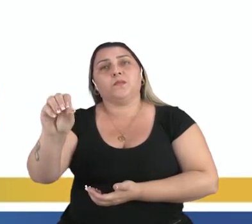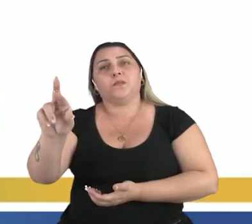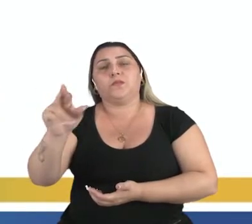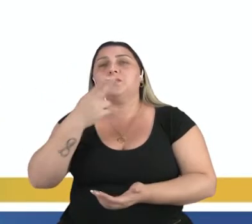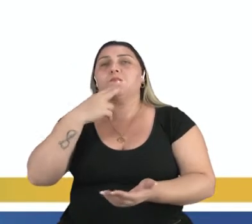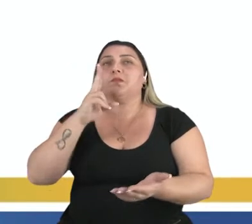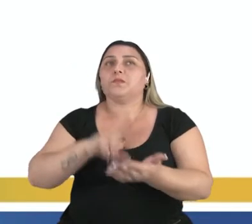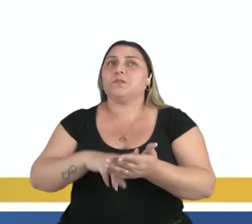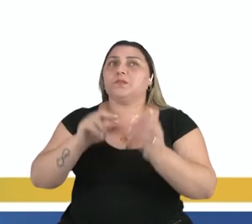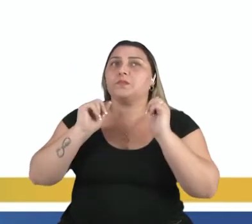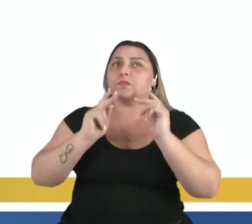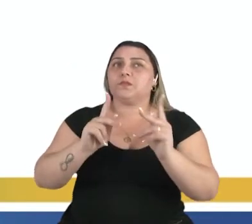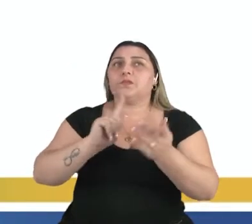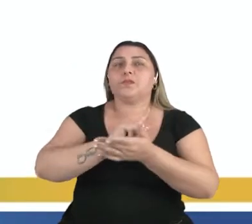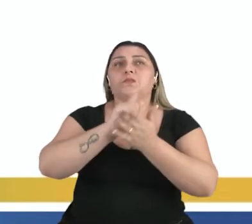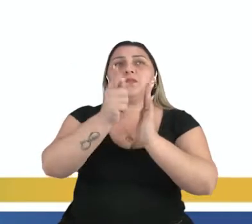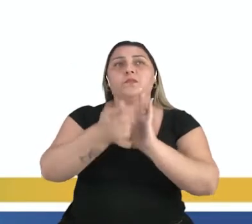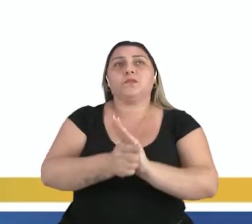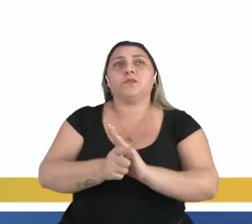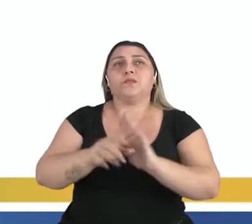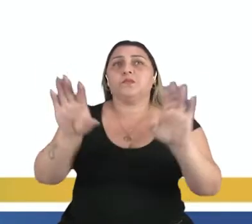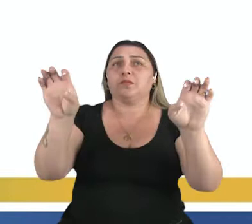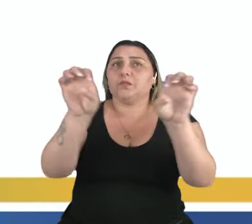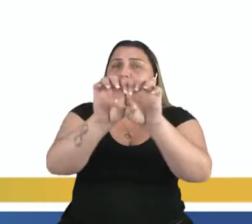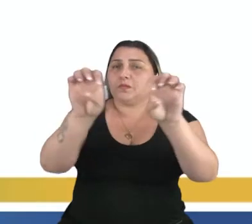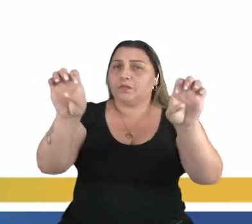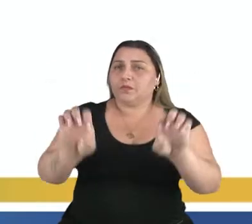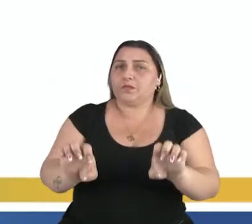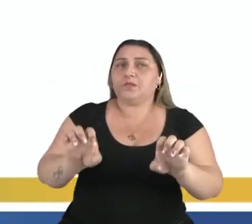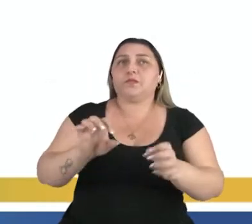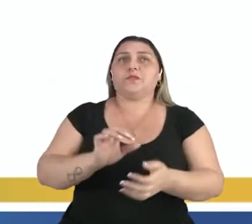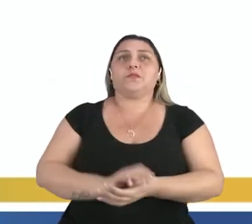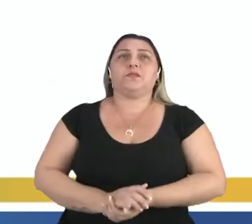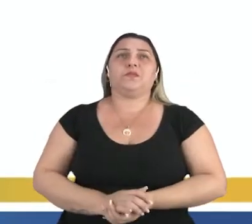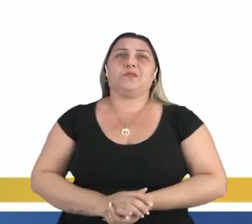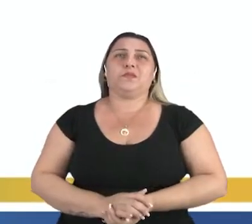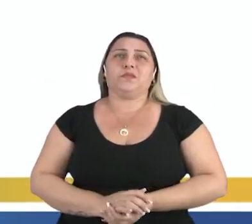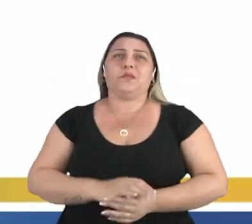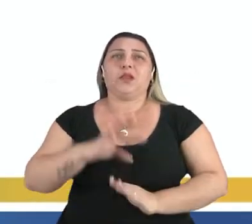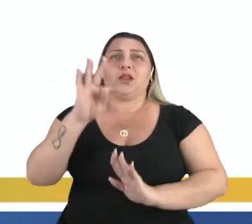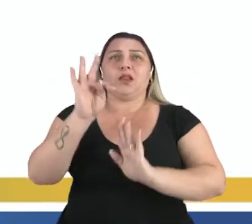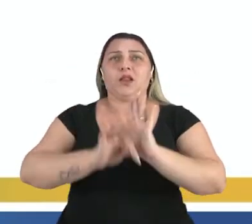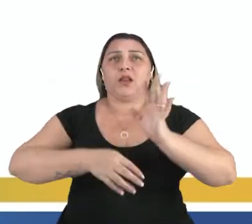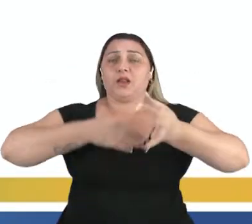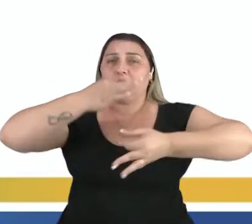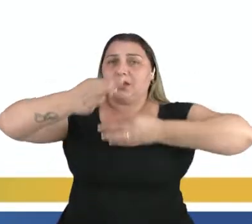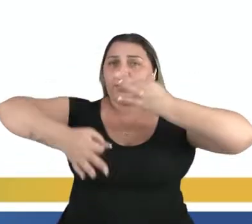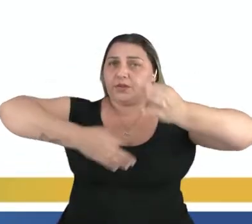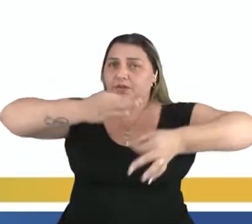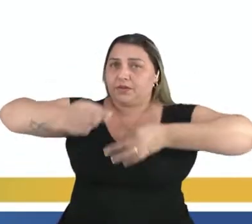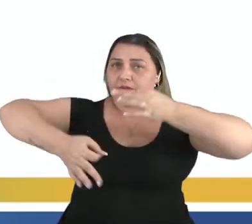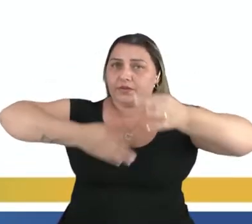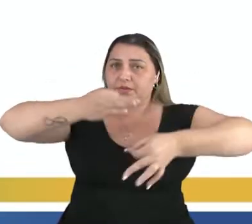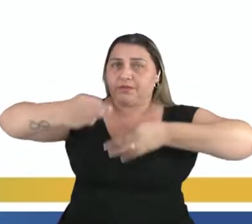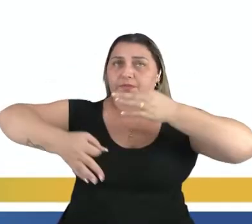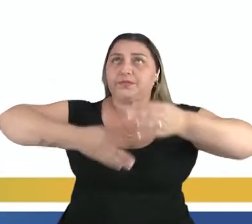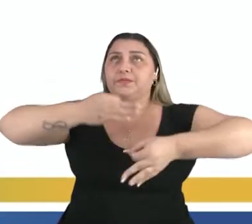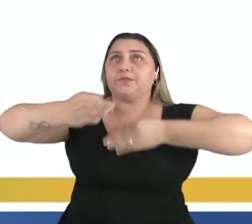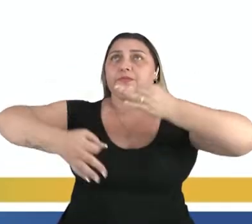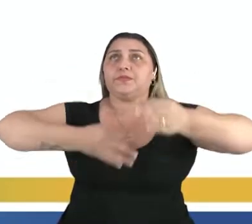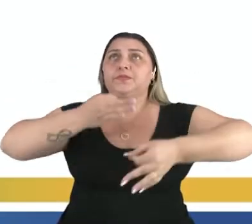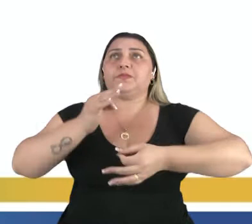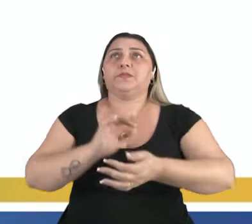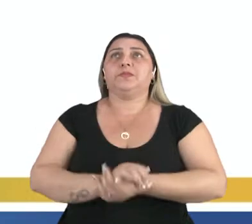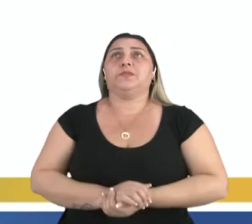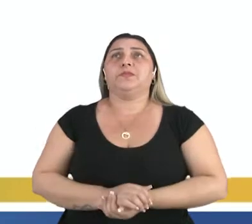ok? E aí nós vamos pensar um pouco nessa estrutura. A estrutura do texto, do gênero